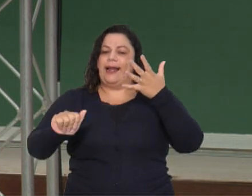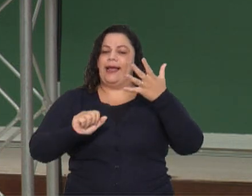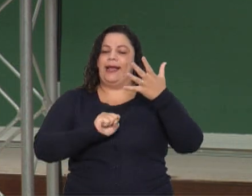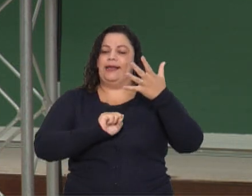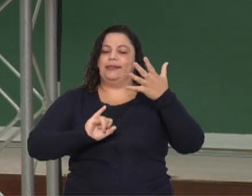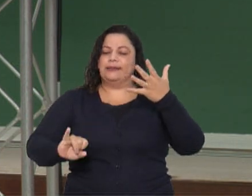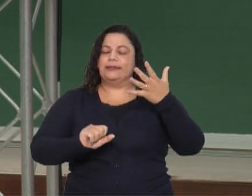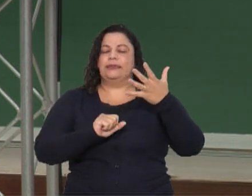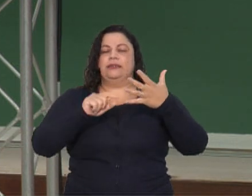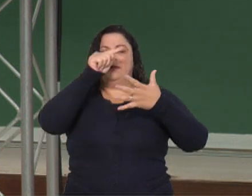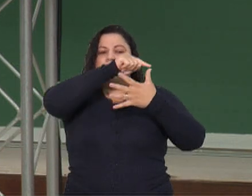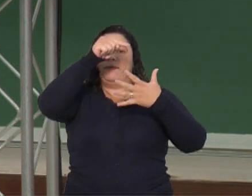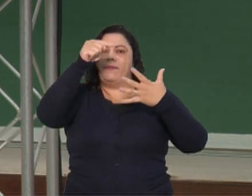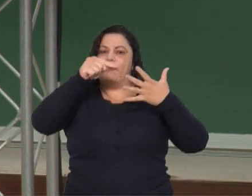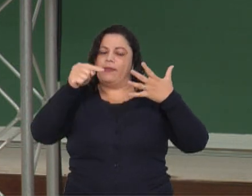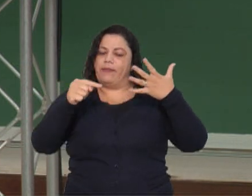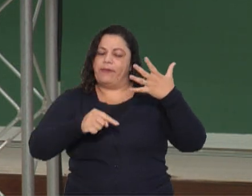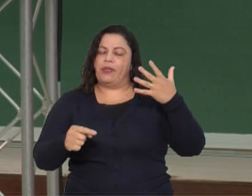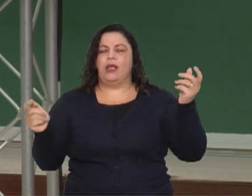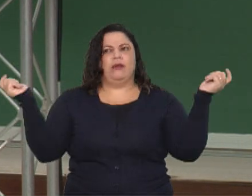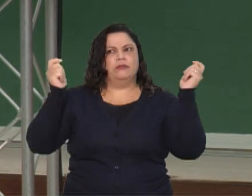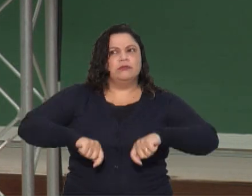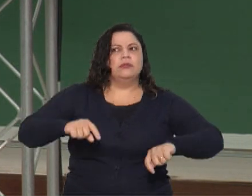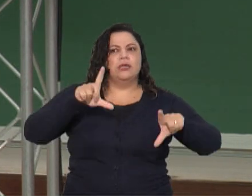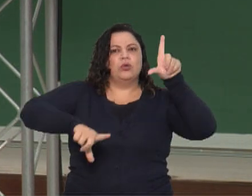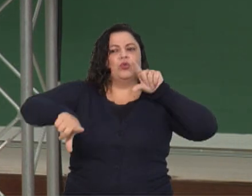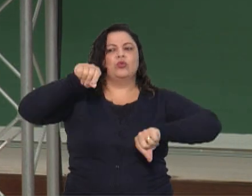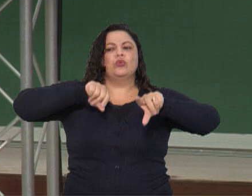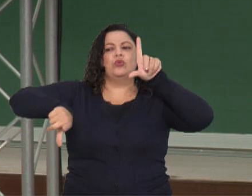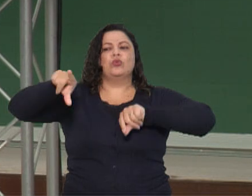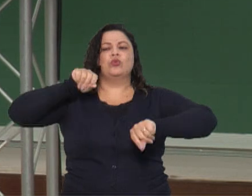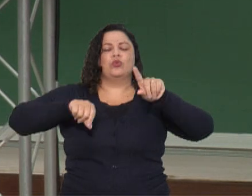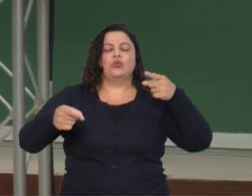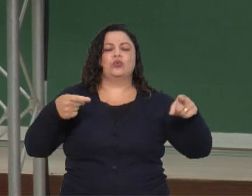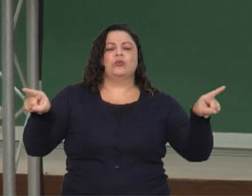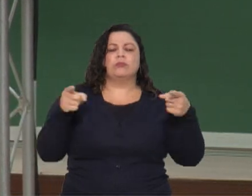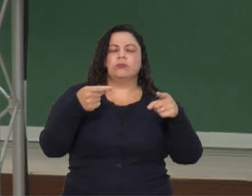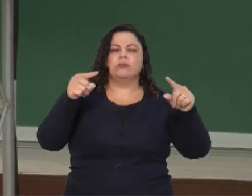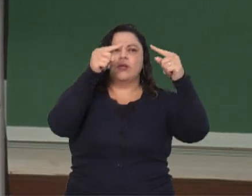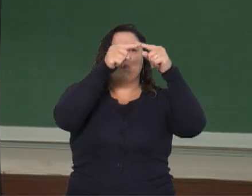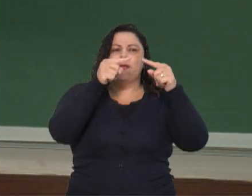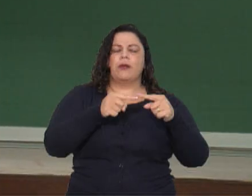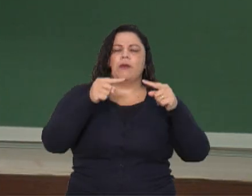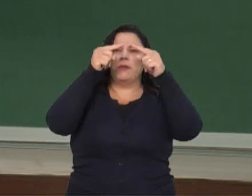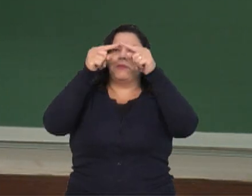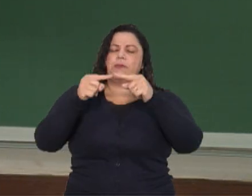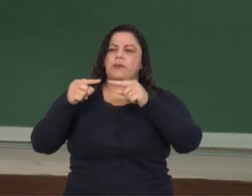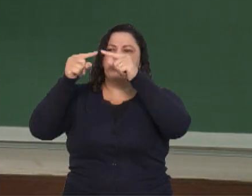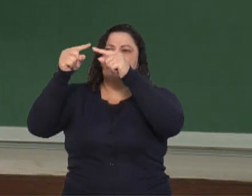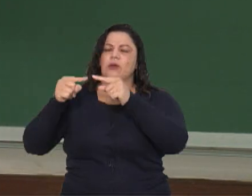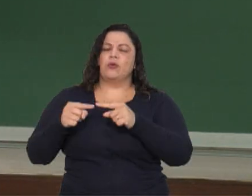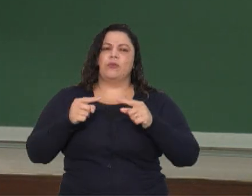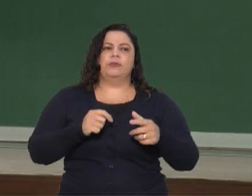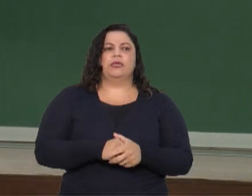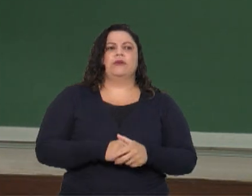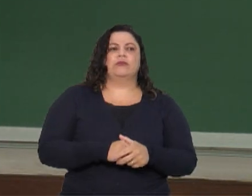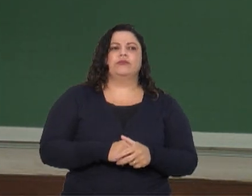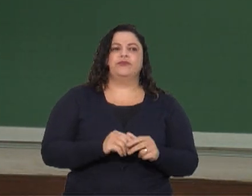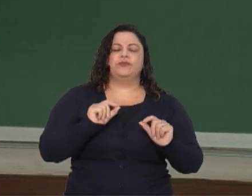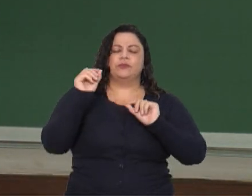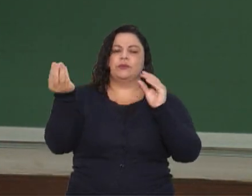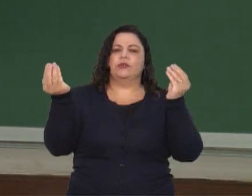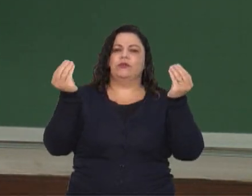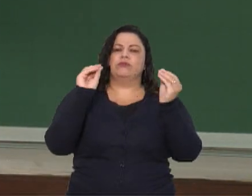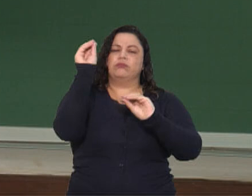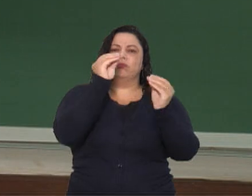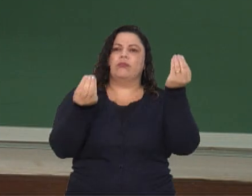poderia iniciar com ré, aí pro fá, aí mi, aí sol. Eu tô colocando uma nova